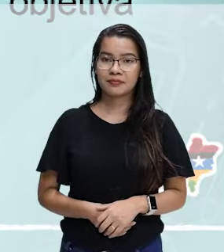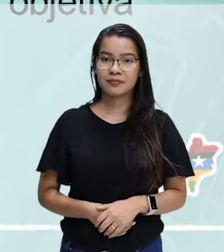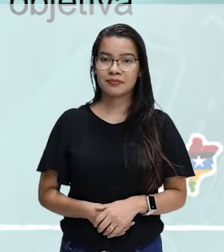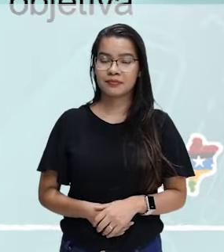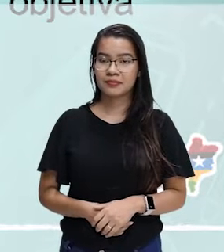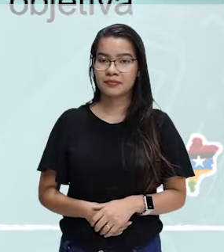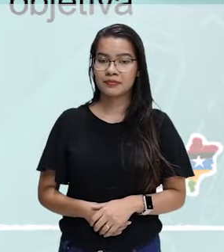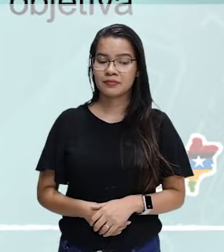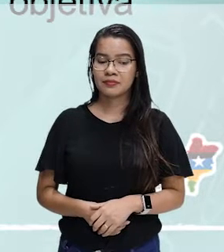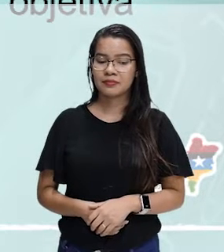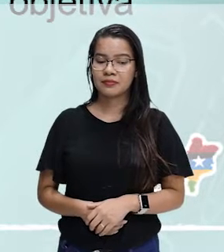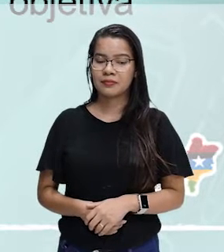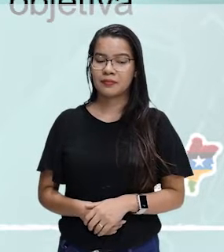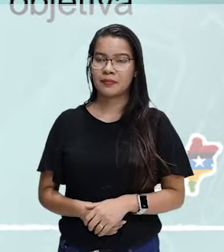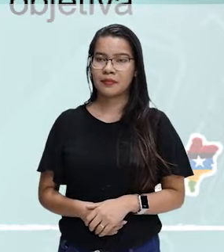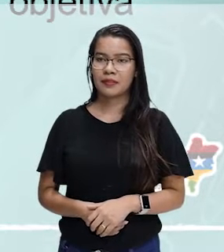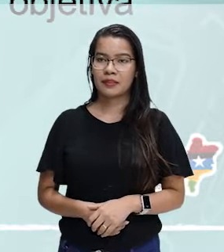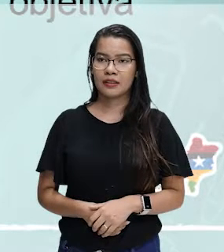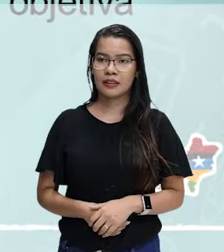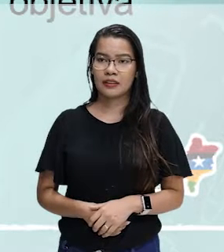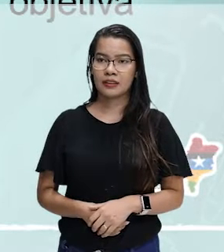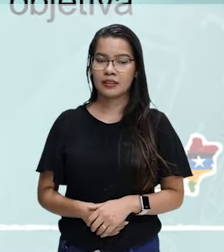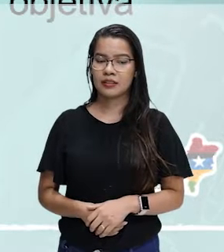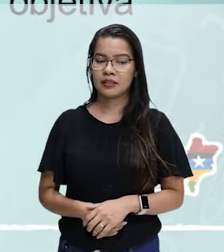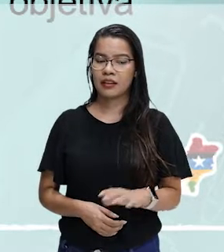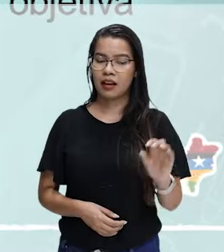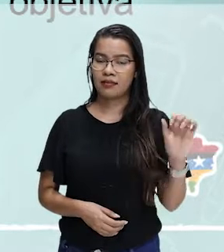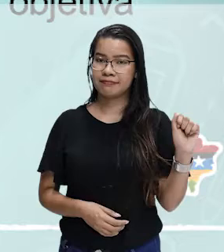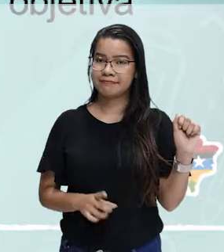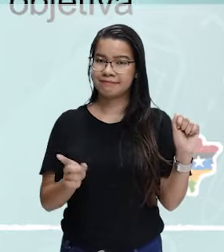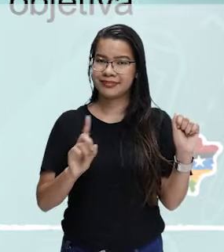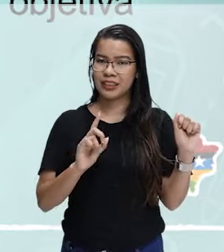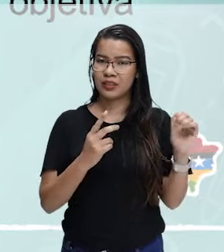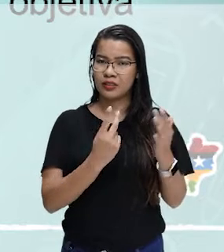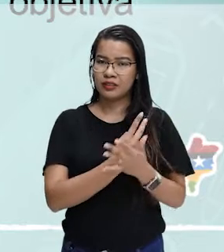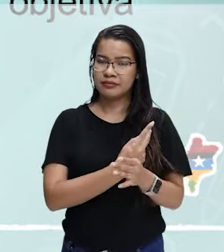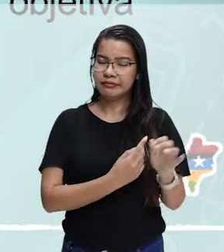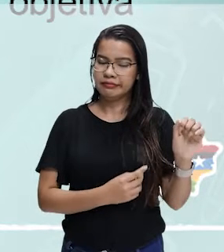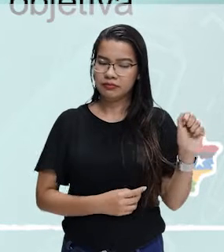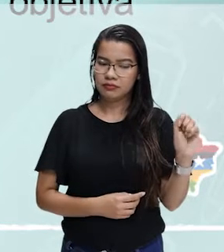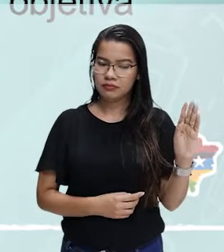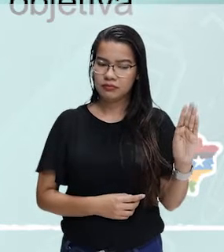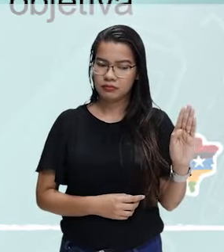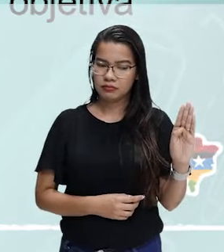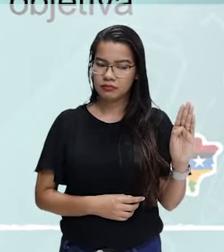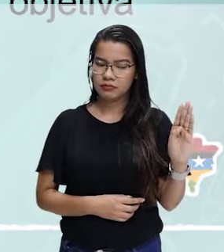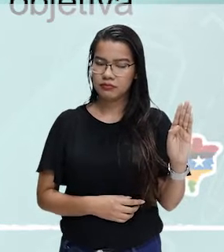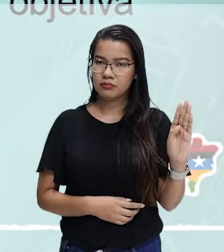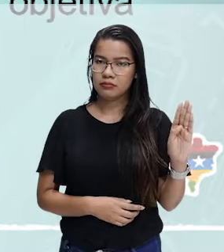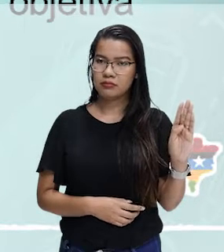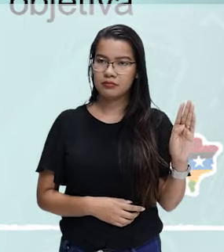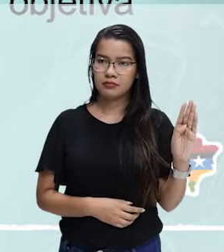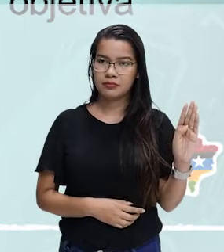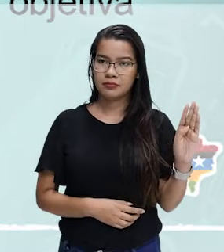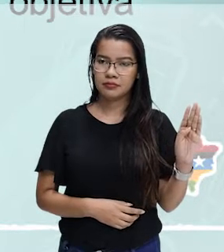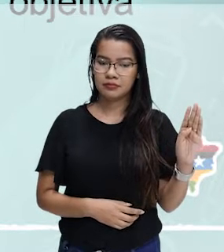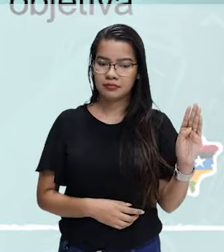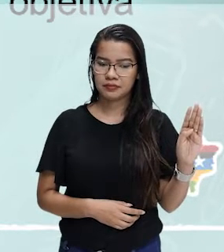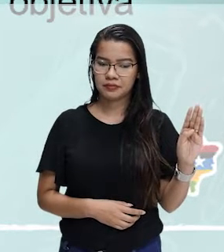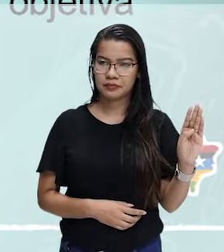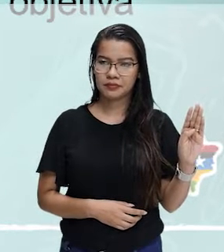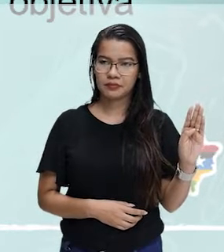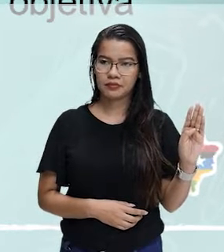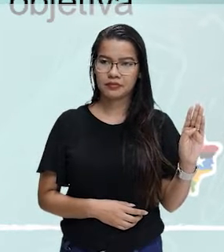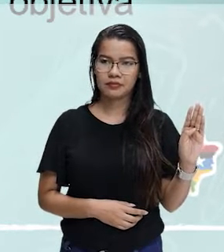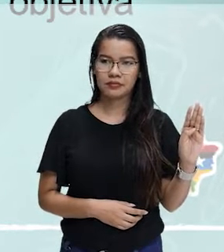direto. Letra A tem objetivo indireta, então já não vou marcar a letra A. Letra B tem substantiva